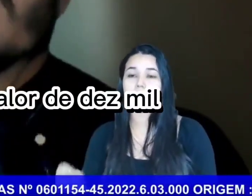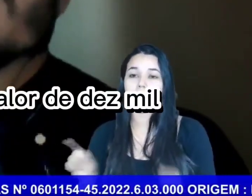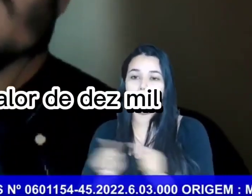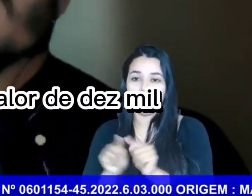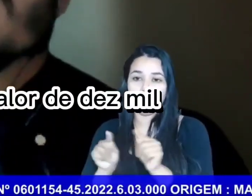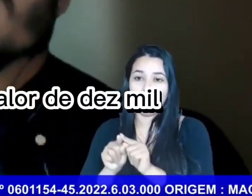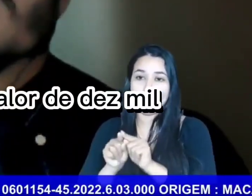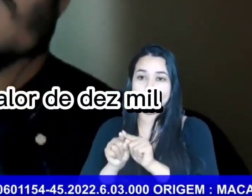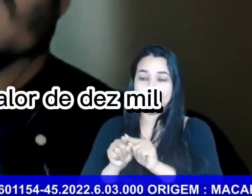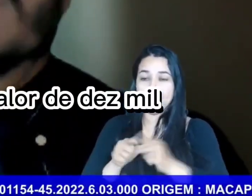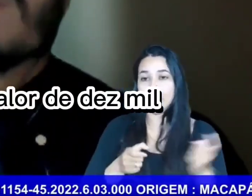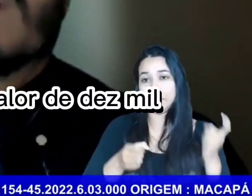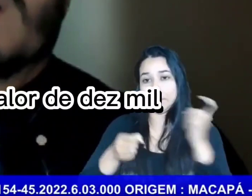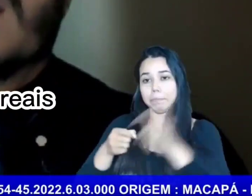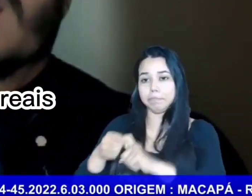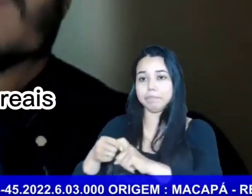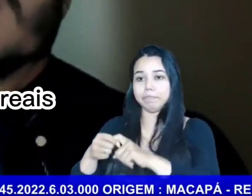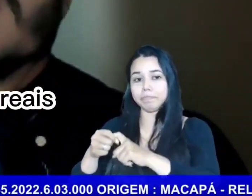devolução do valor de R$